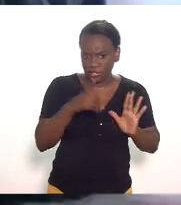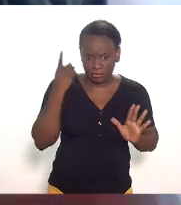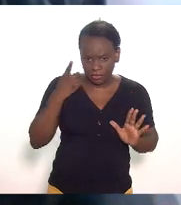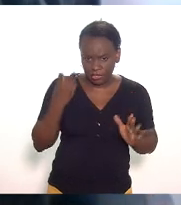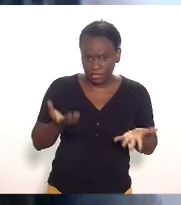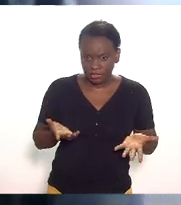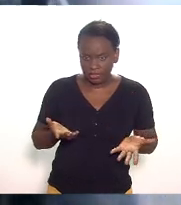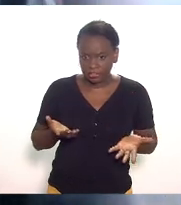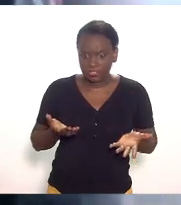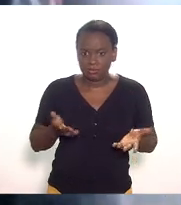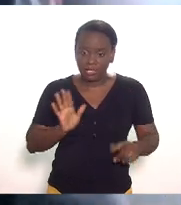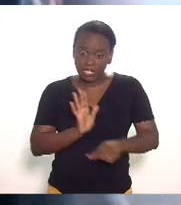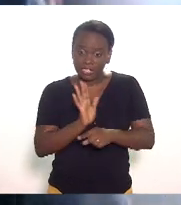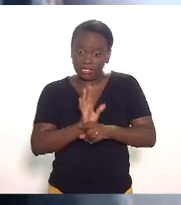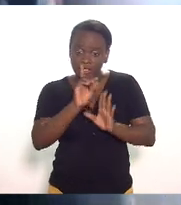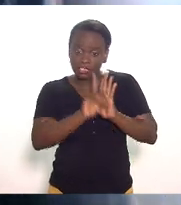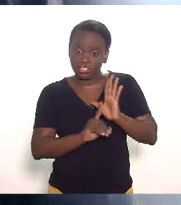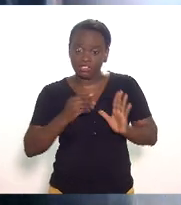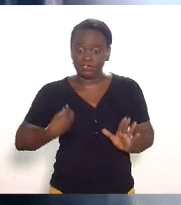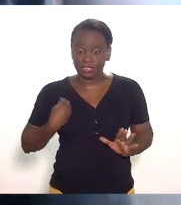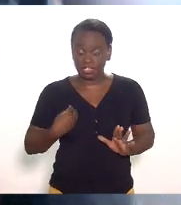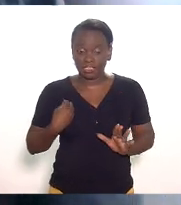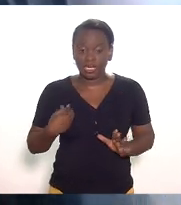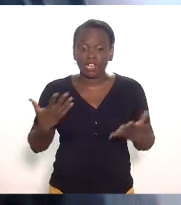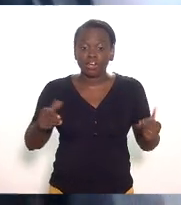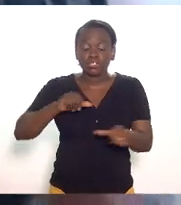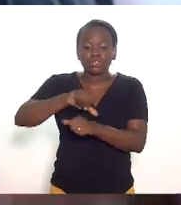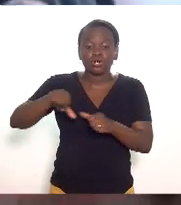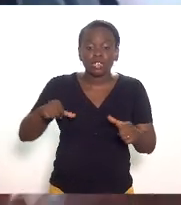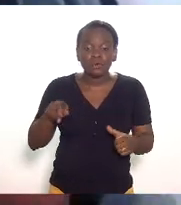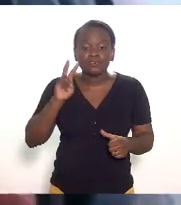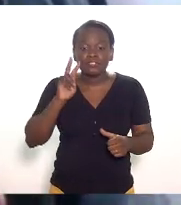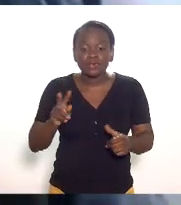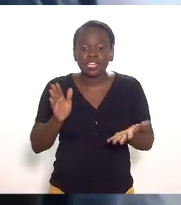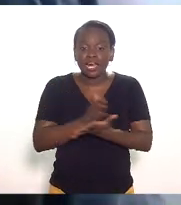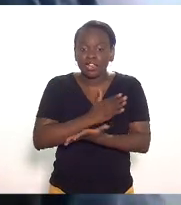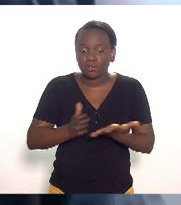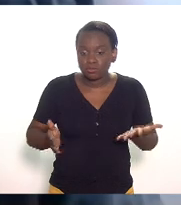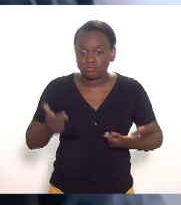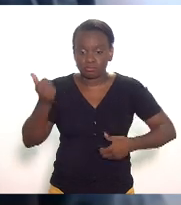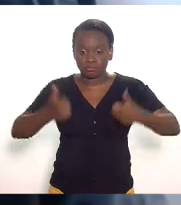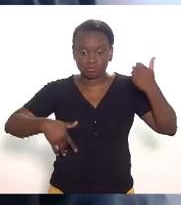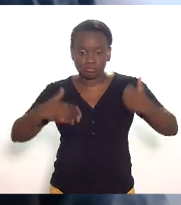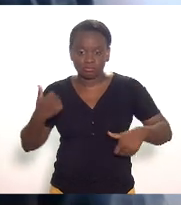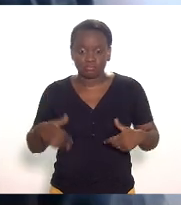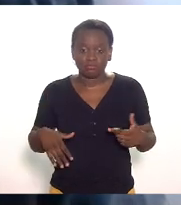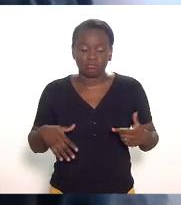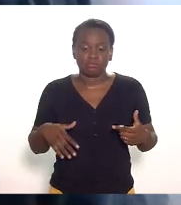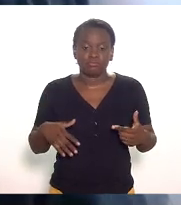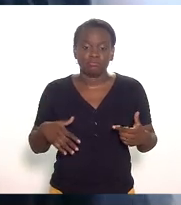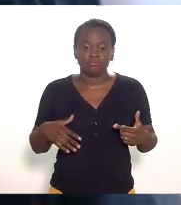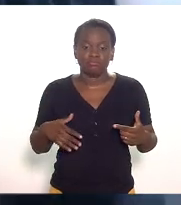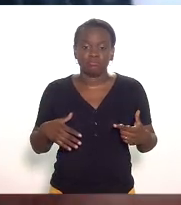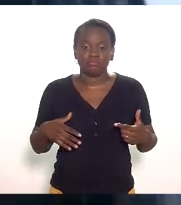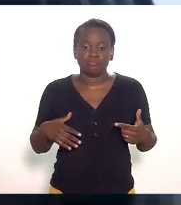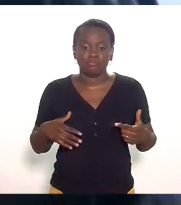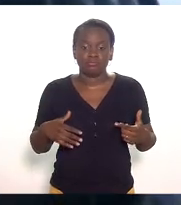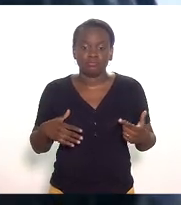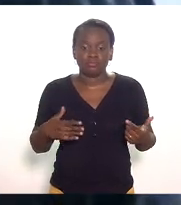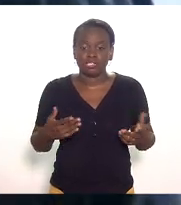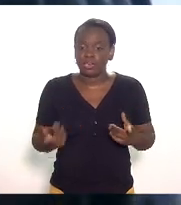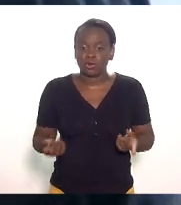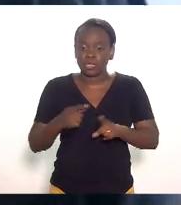vida. Nesse caso, vejo algumas intervenções no